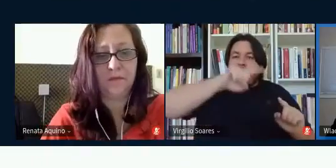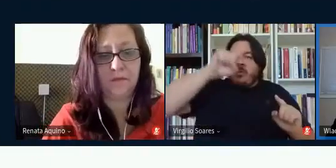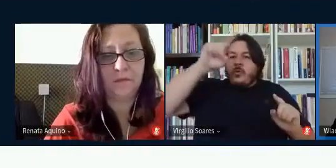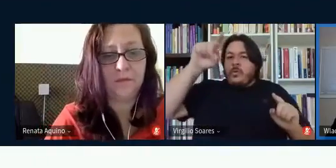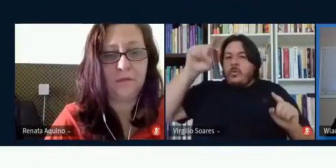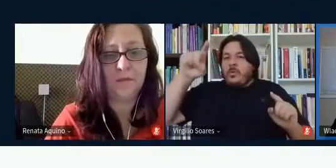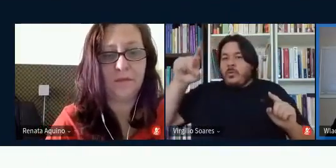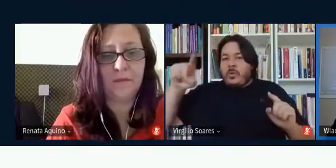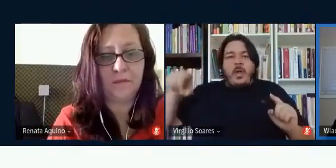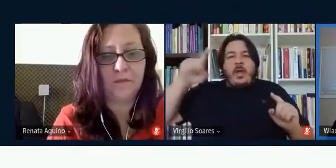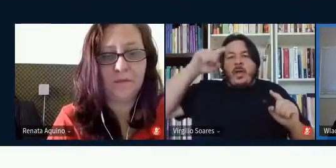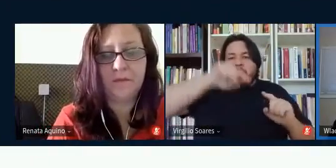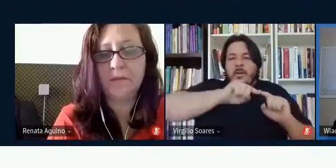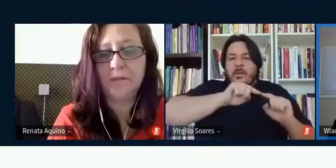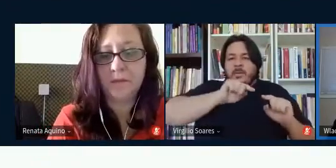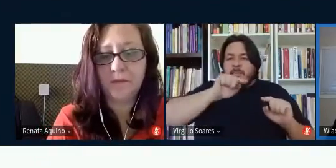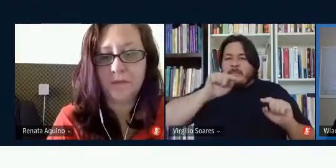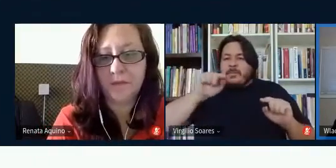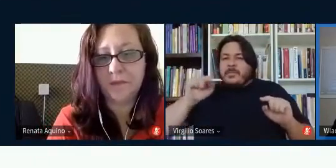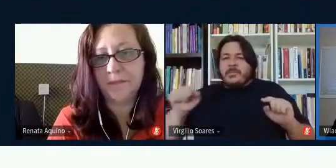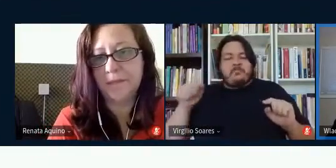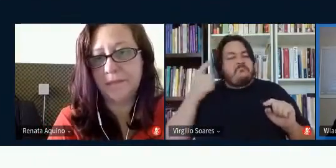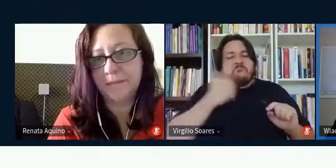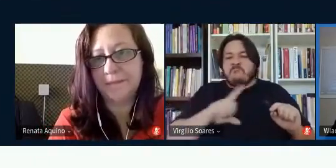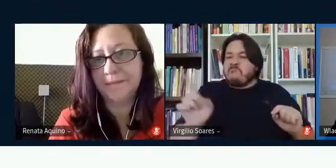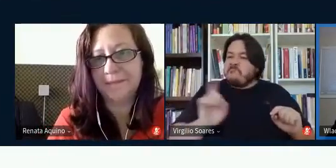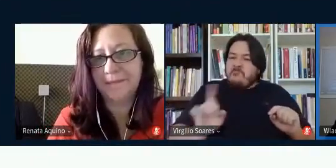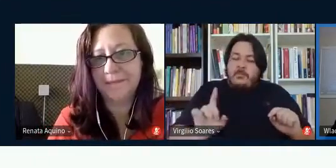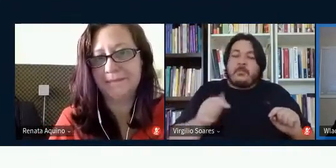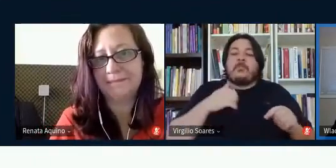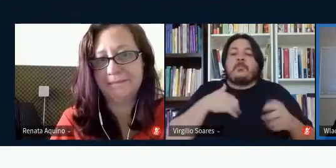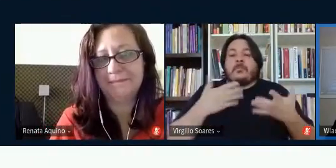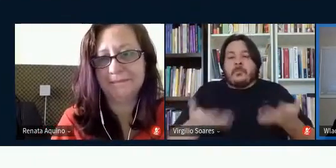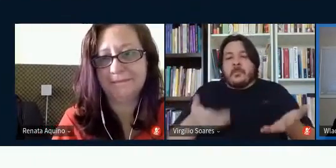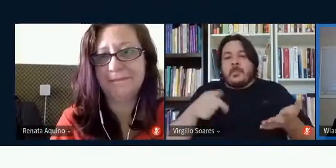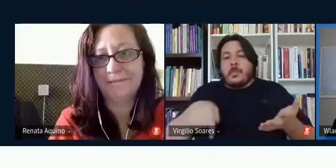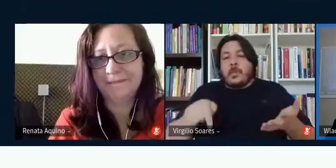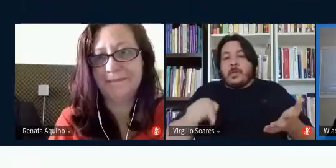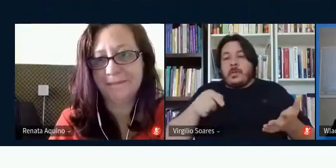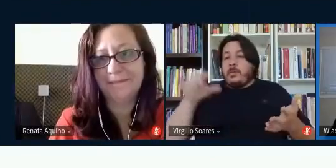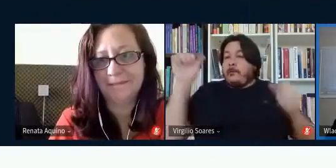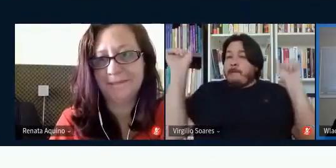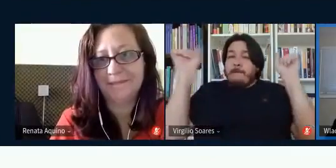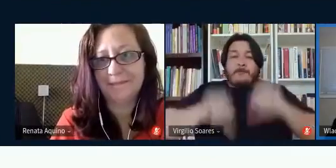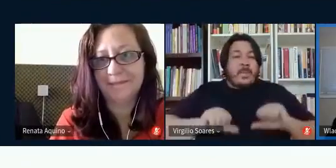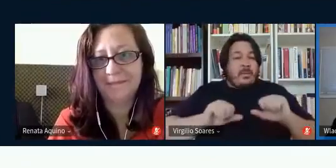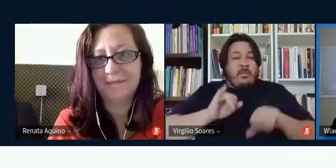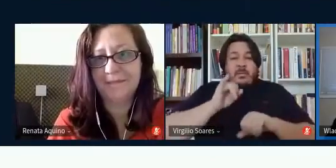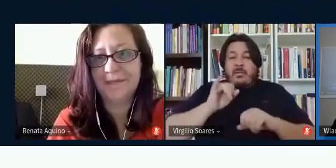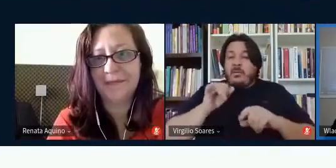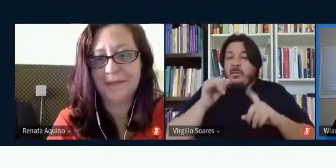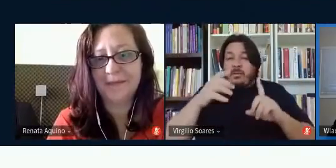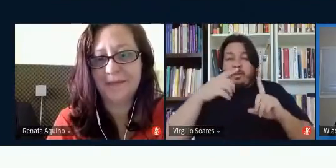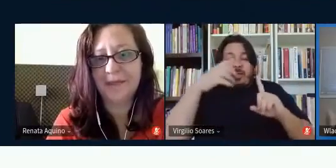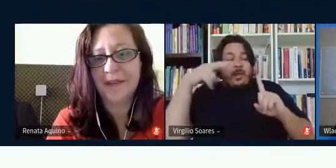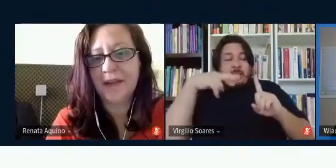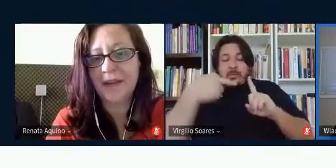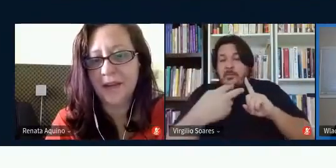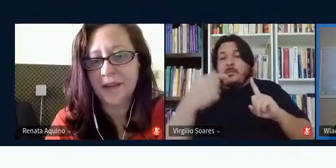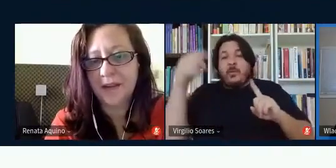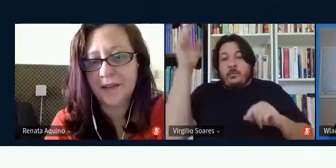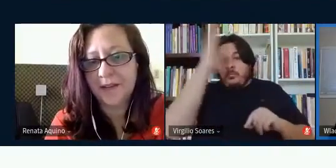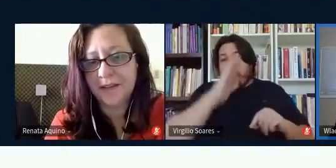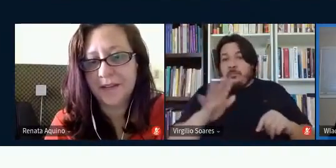isso. Infelizmente, diante de tantos exemplos, a gente acabou pegando talvez o pior dos exemplos no cenário global. É isso, muito obrigado pela atenção,